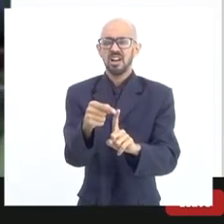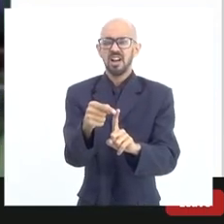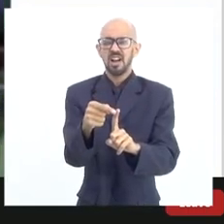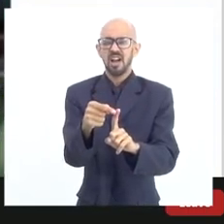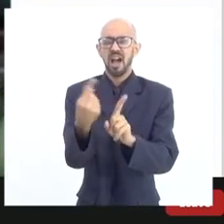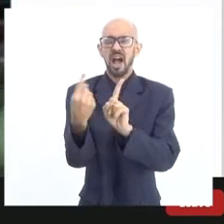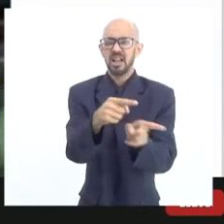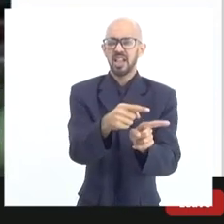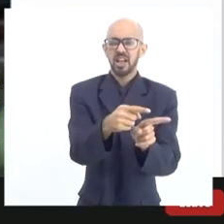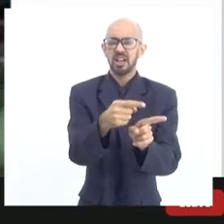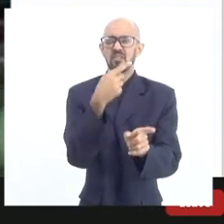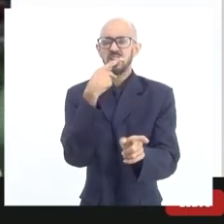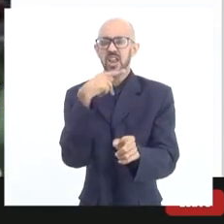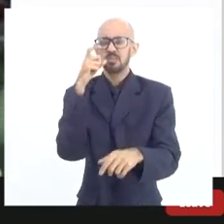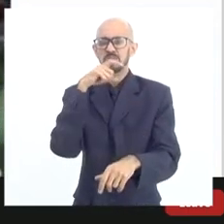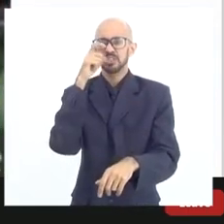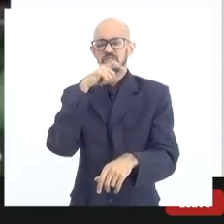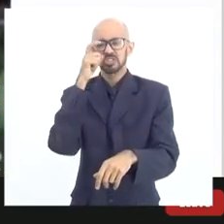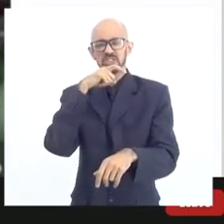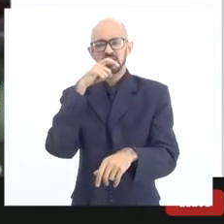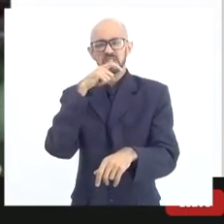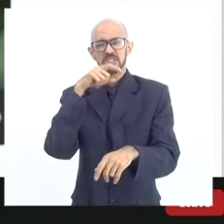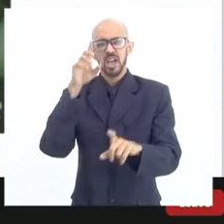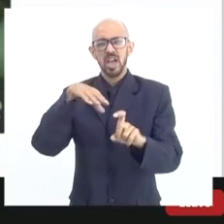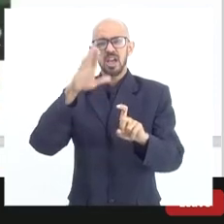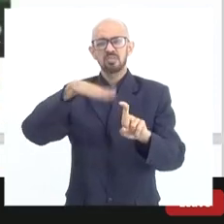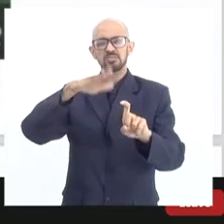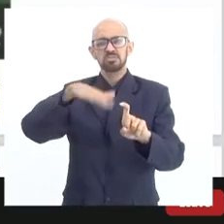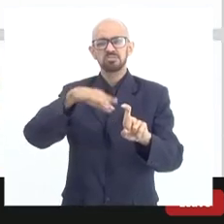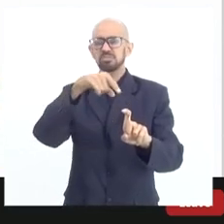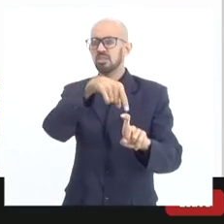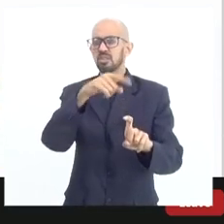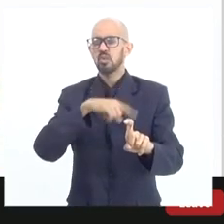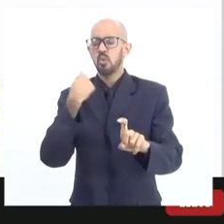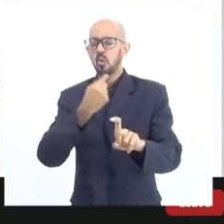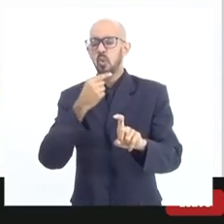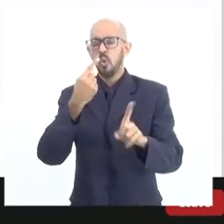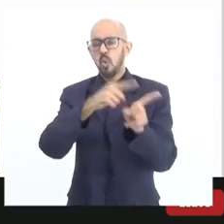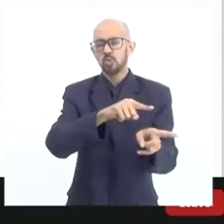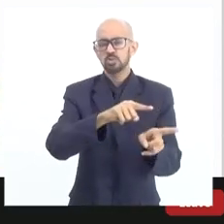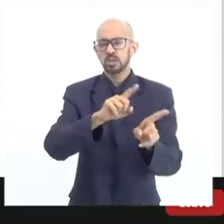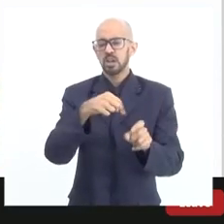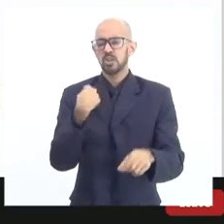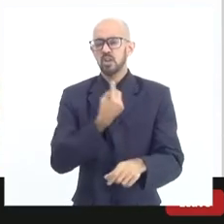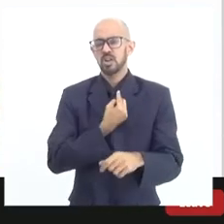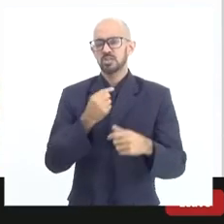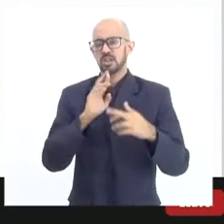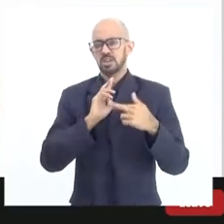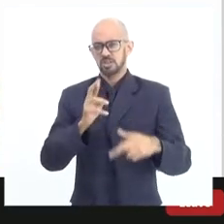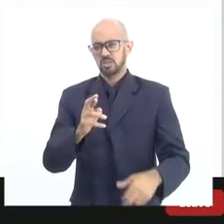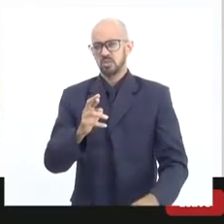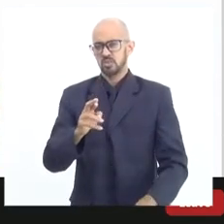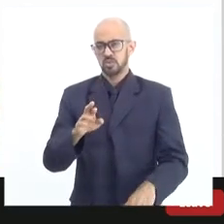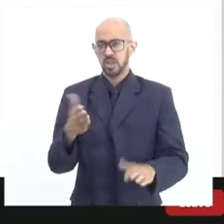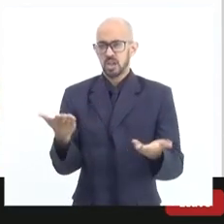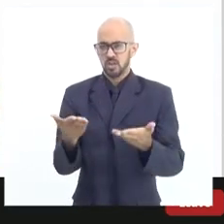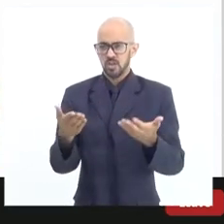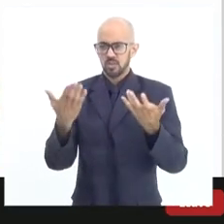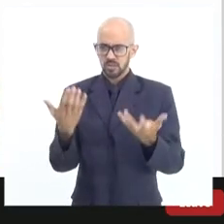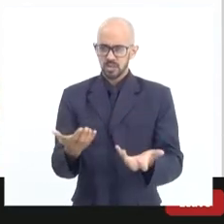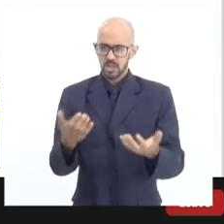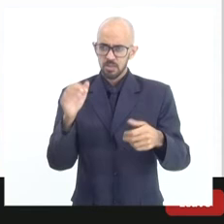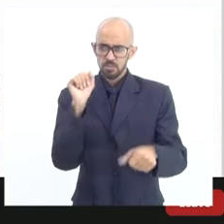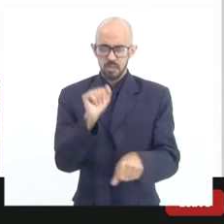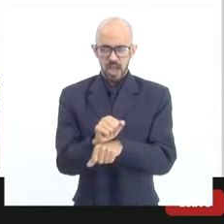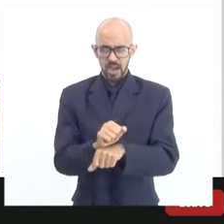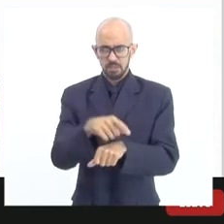dizer mentiras, né, fake news a respeito das religiões. E aí eu queria parar um momento aqui para a gente pensar num